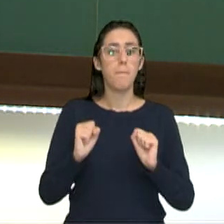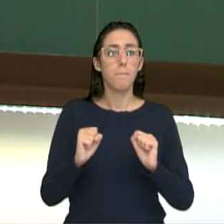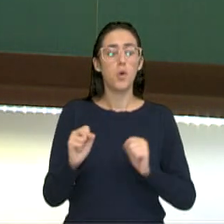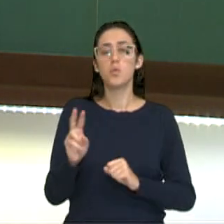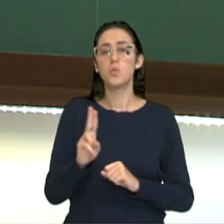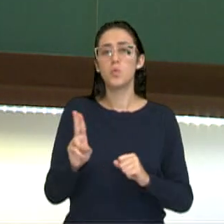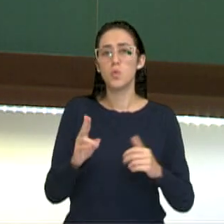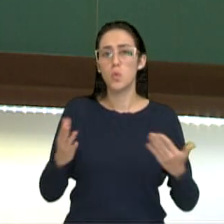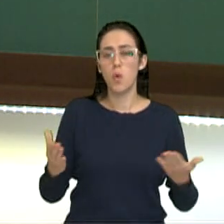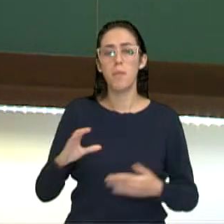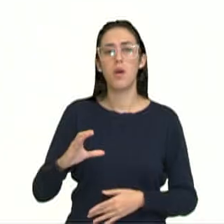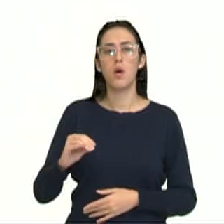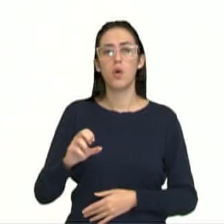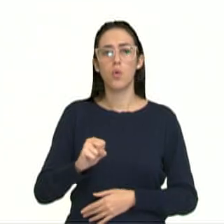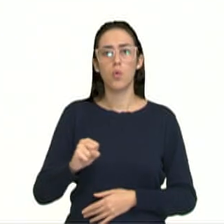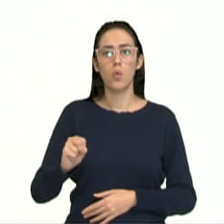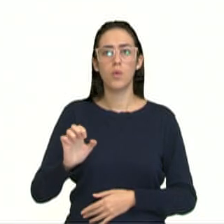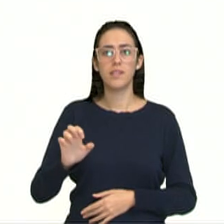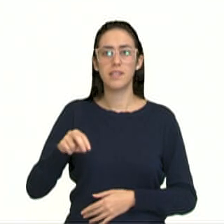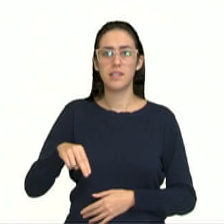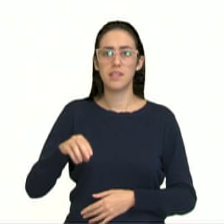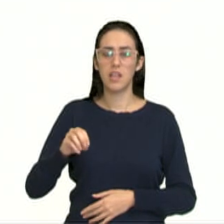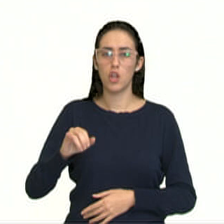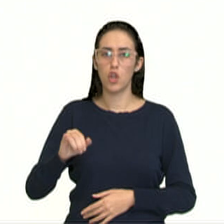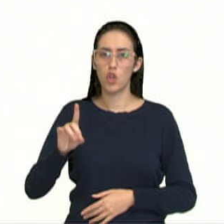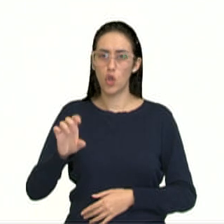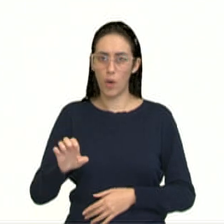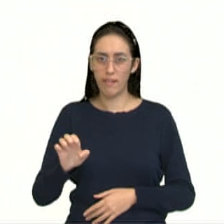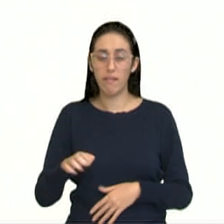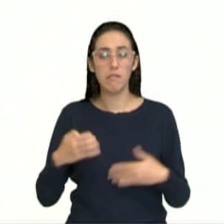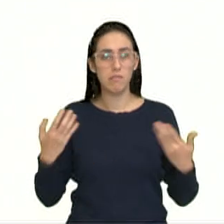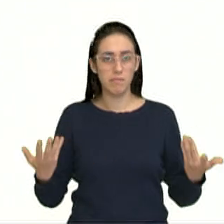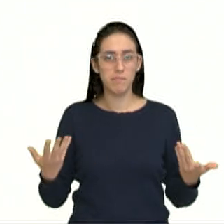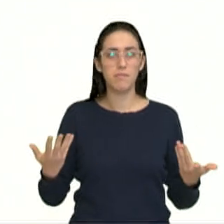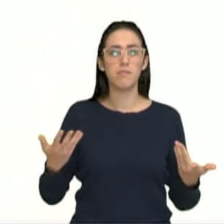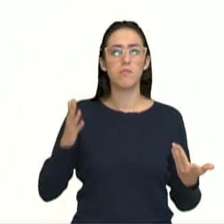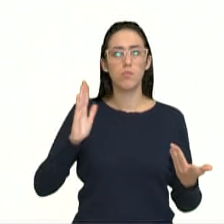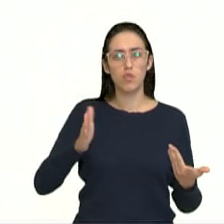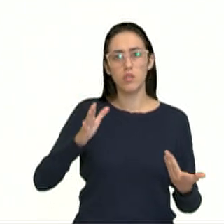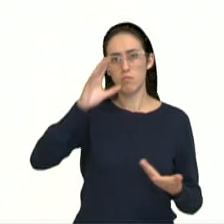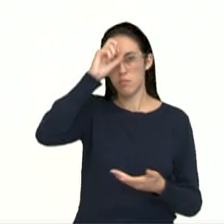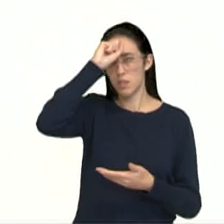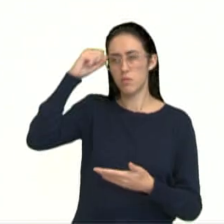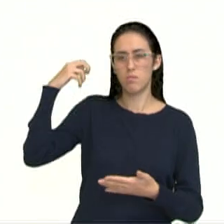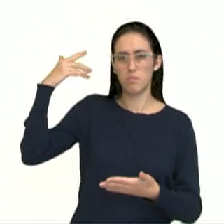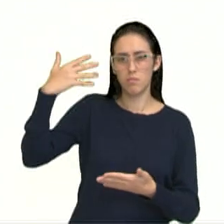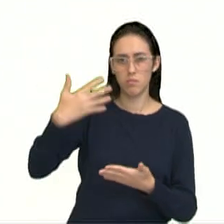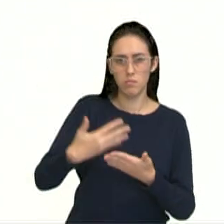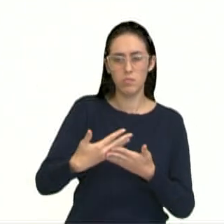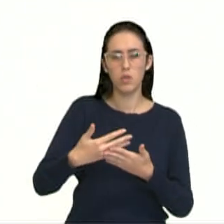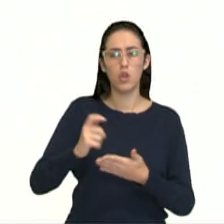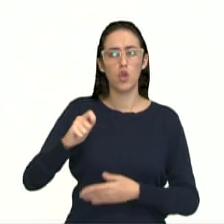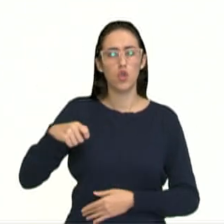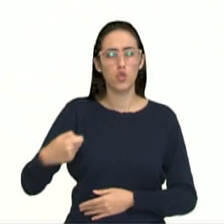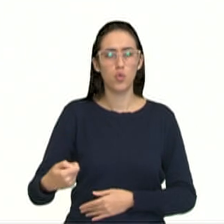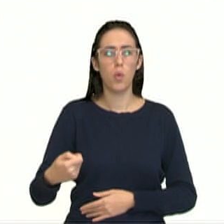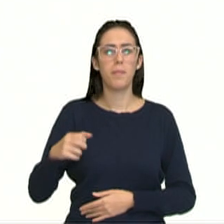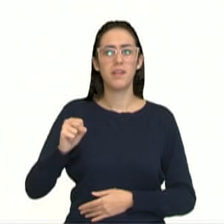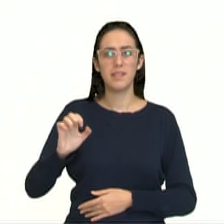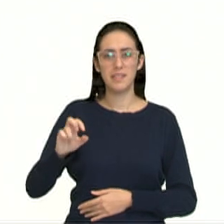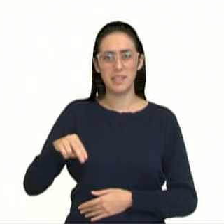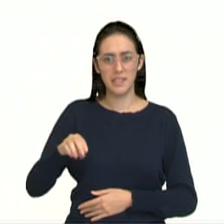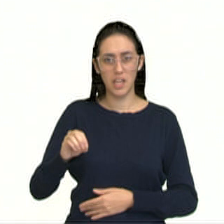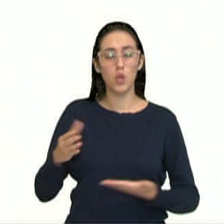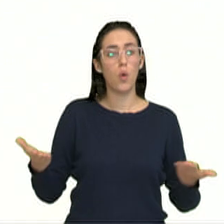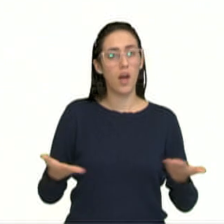de cossenoide. Então, tudo que nós vimos em relação ao seno, né, a gente vem aqui repetindo em